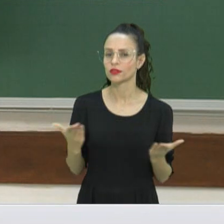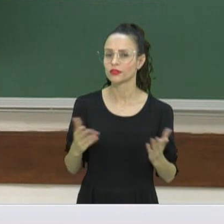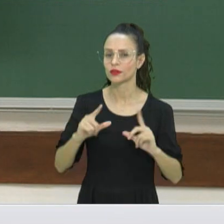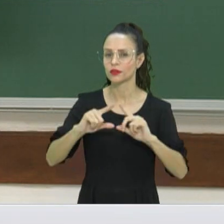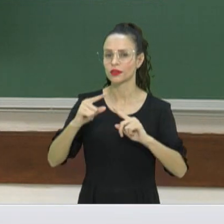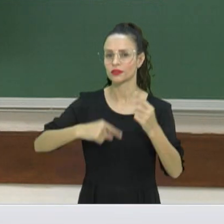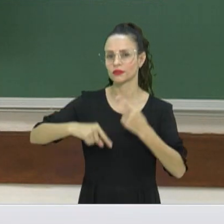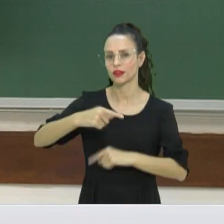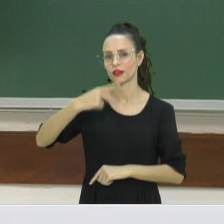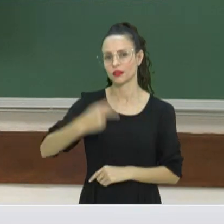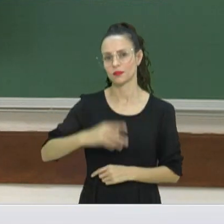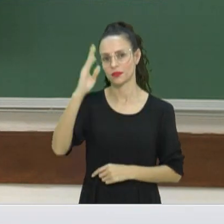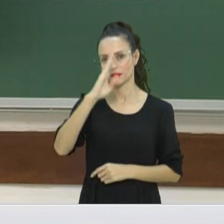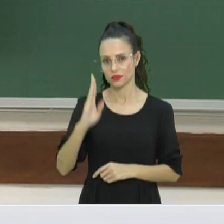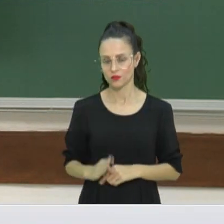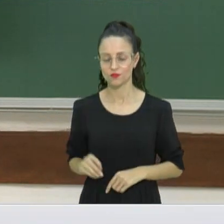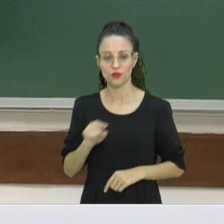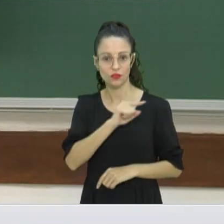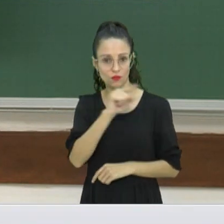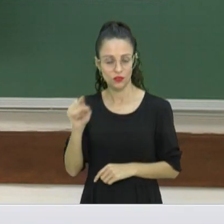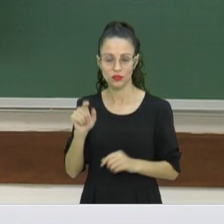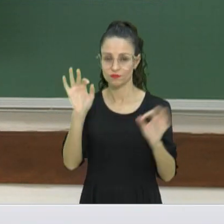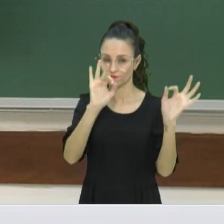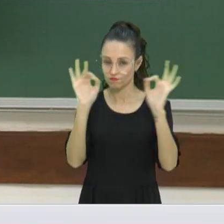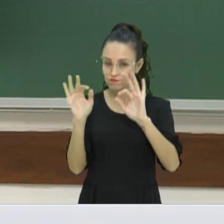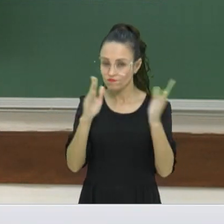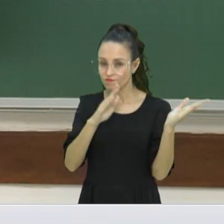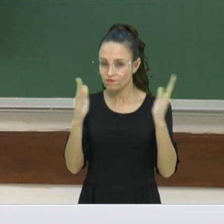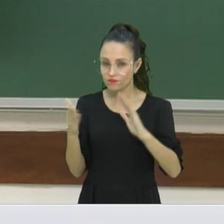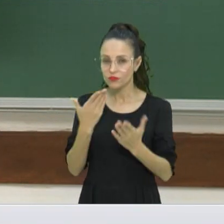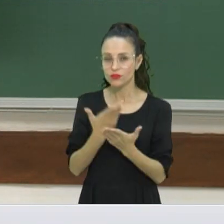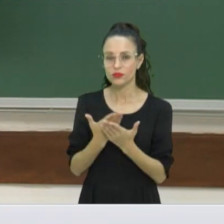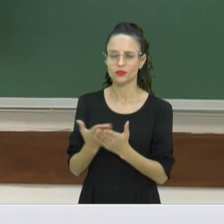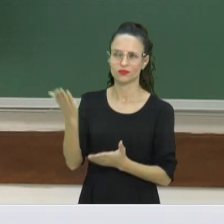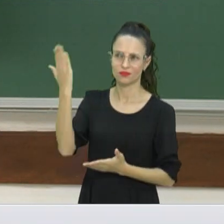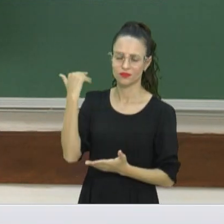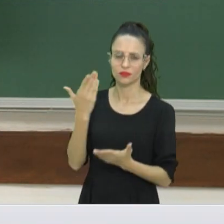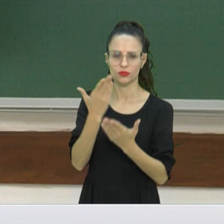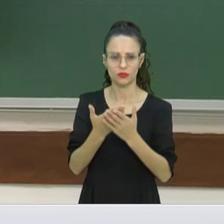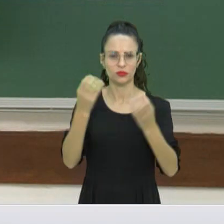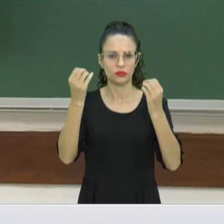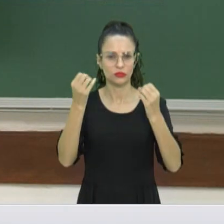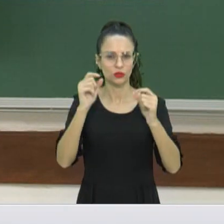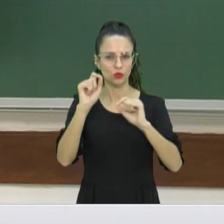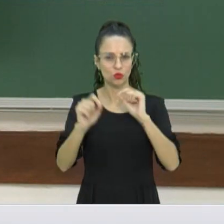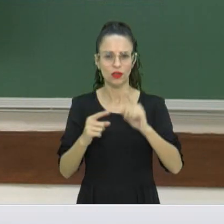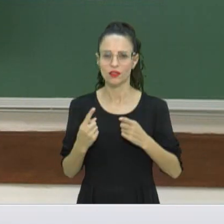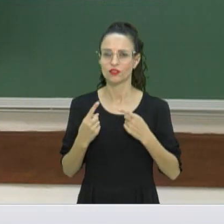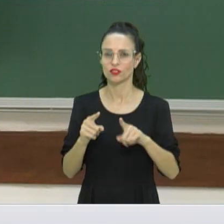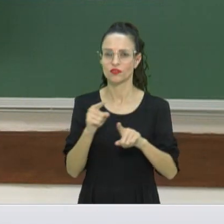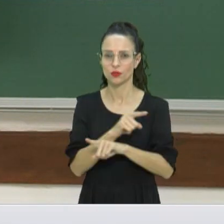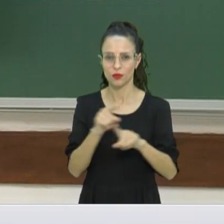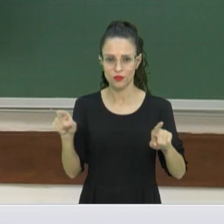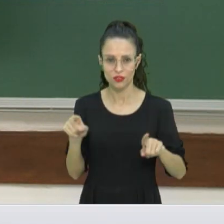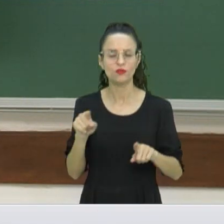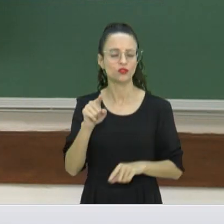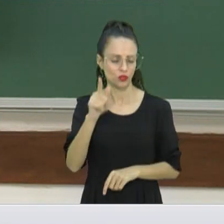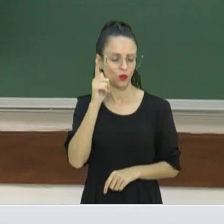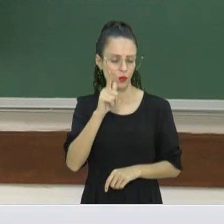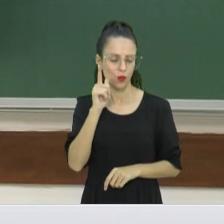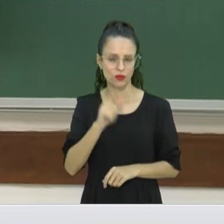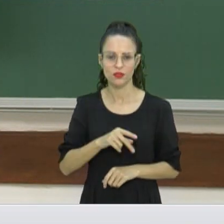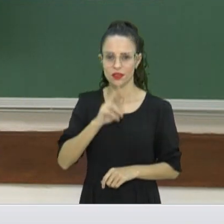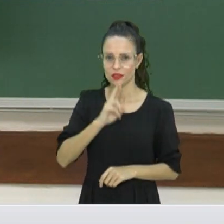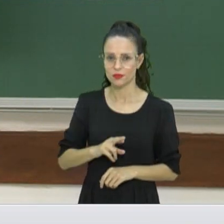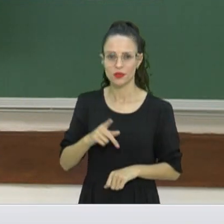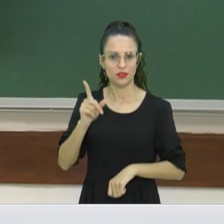no Brasil. Vocês viram que o desafio, nas outras aulas, a professora às vezes dá alguns desafios para vocês que vocês conseguem ir lá e